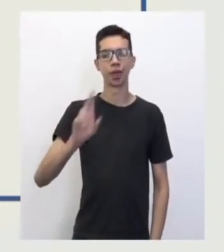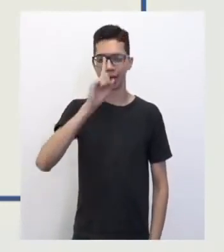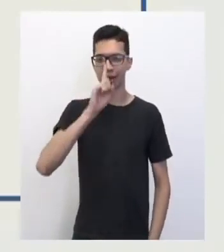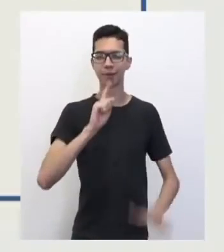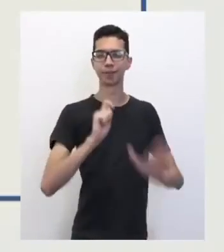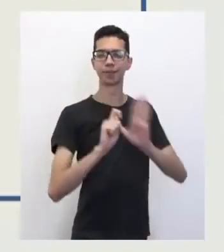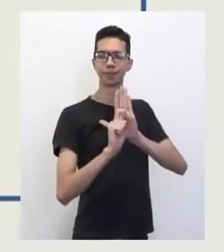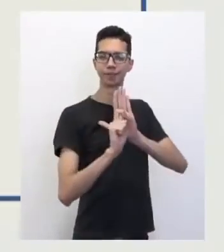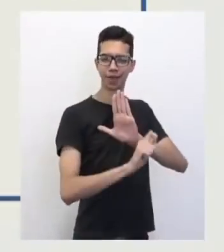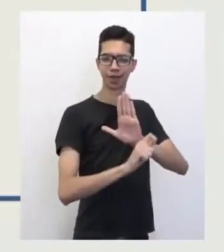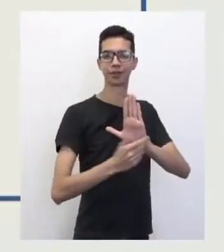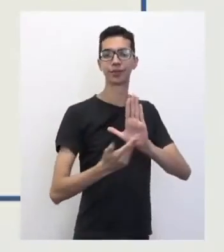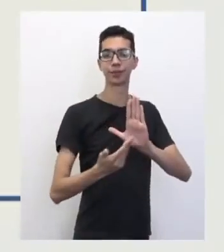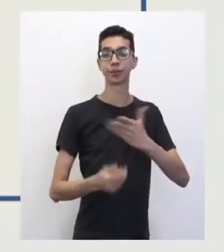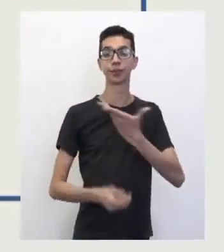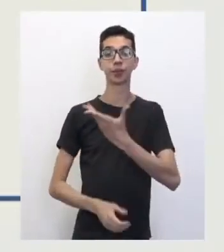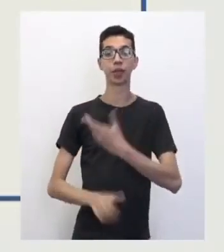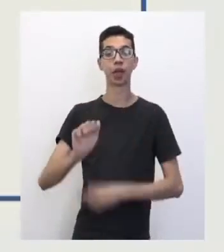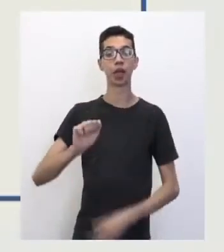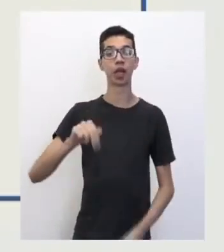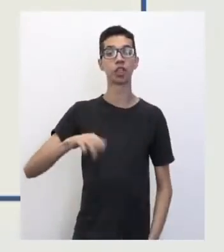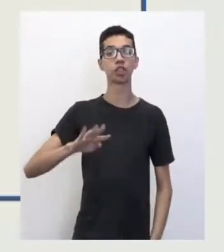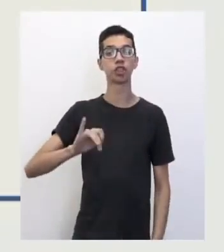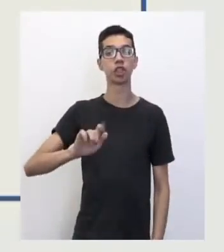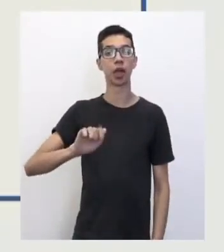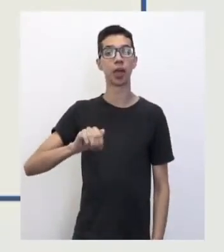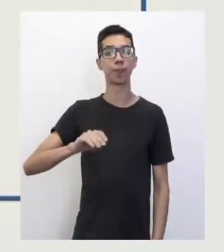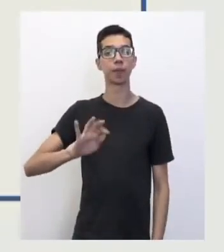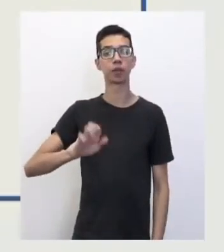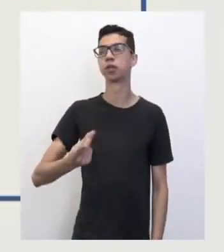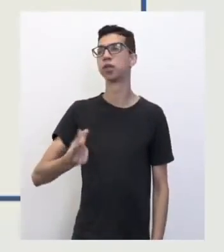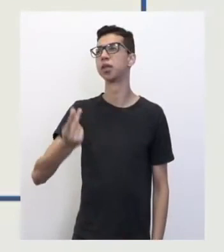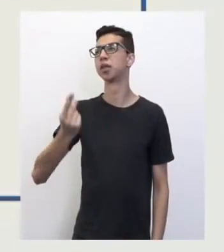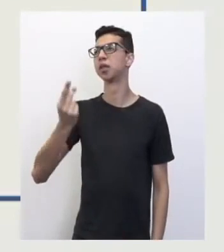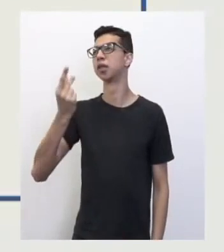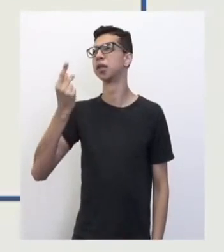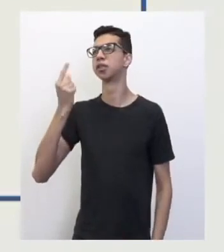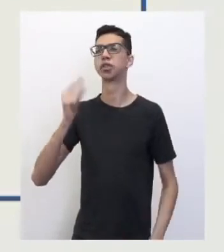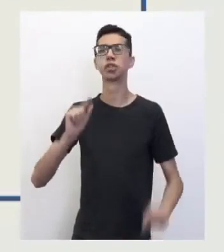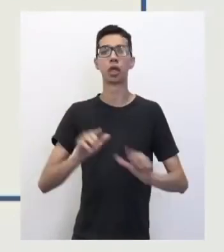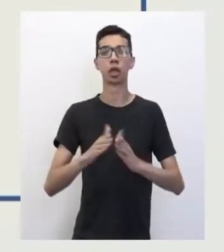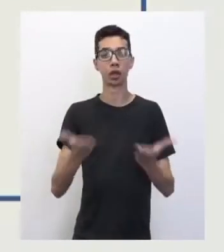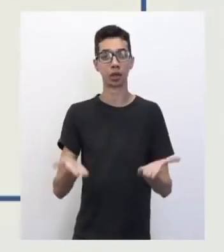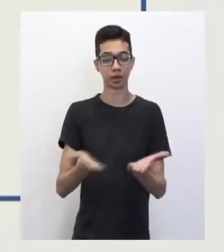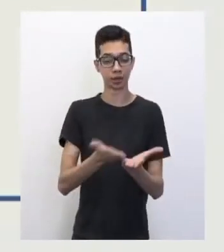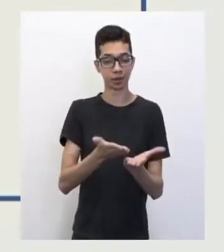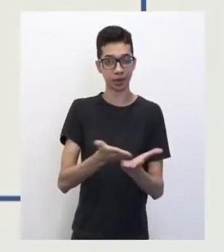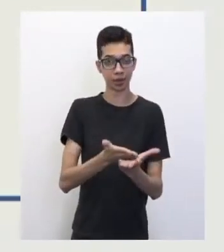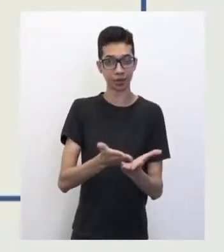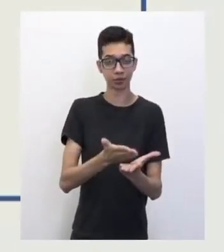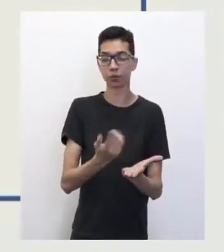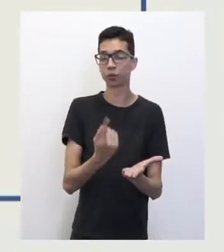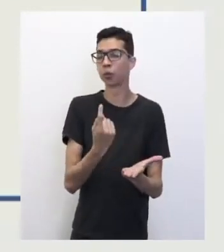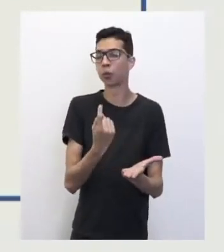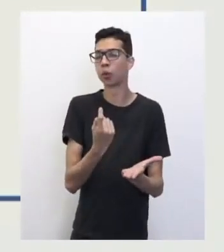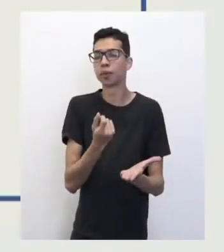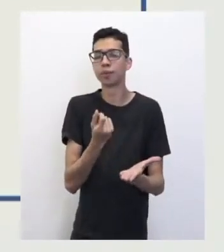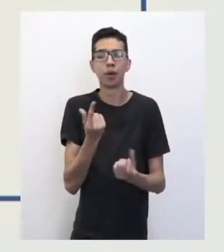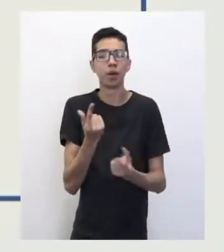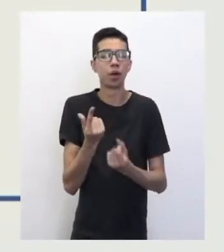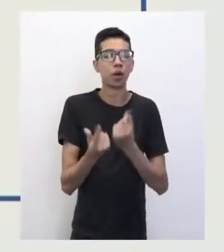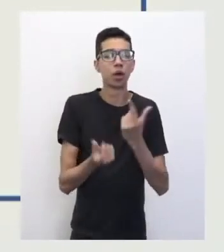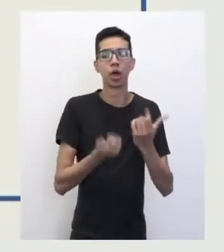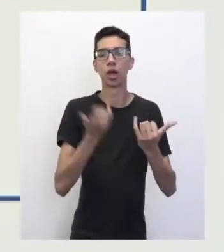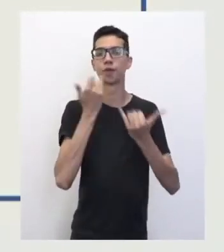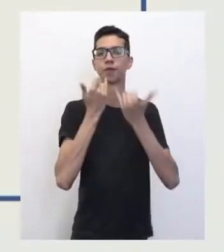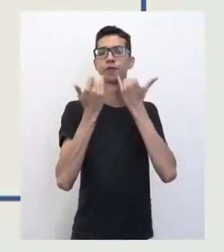de tempo, tá? Antigamente, os livros eram uma das poucas opções disponíveis para levar